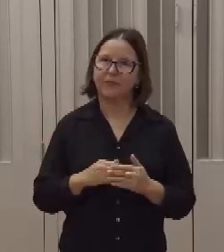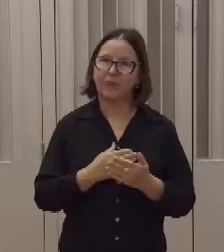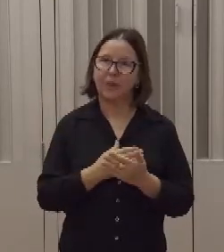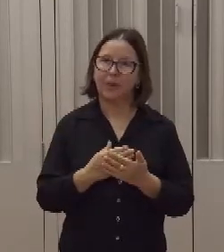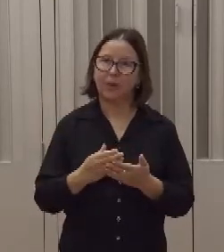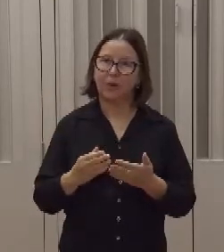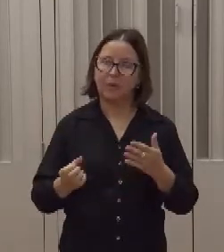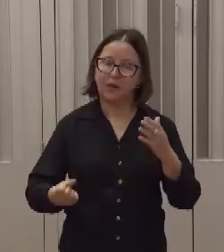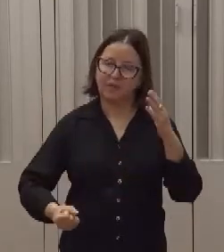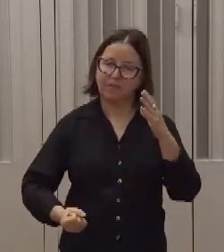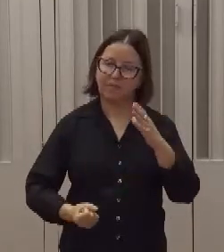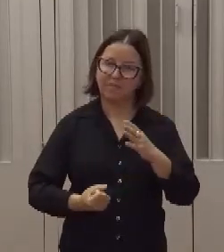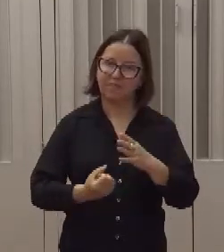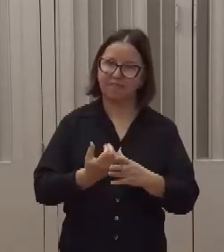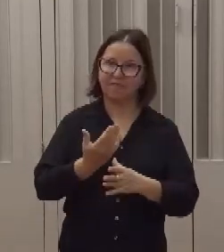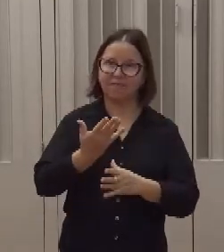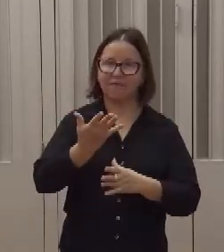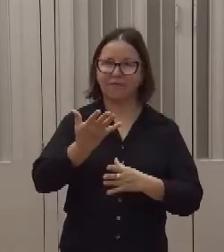no horizonte.